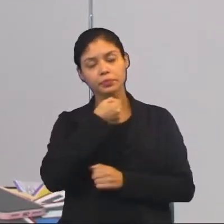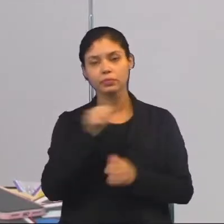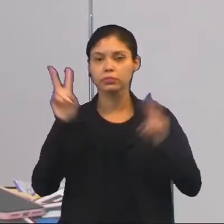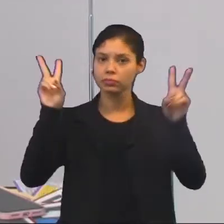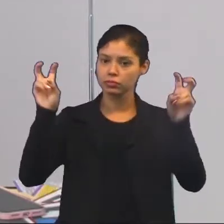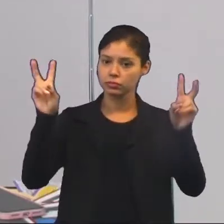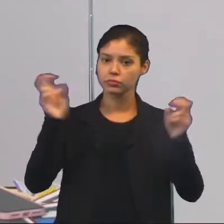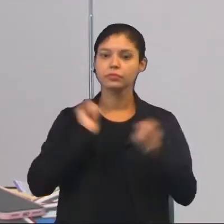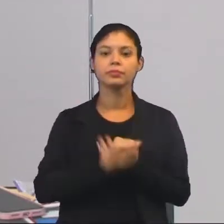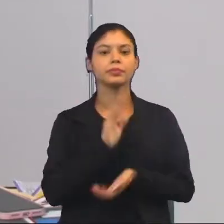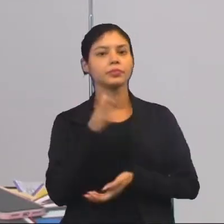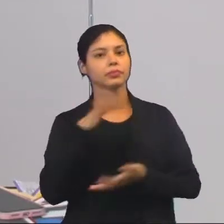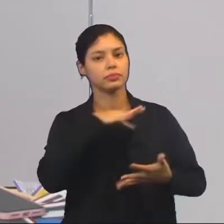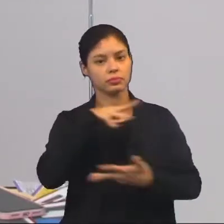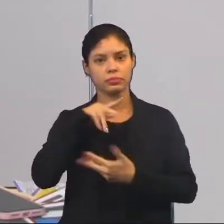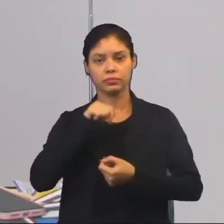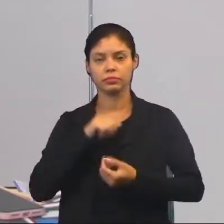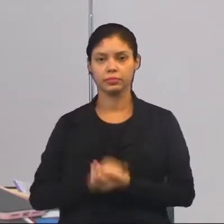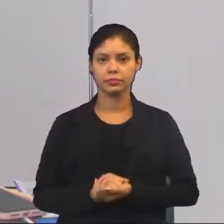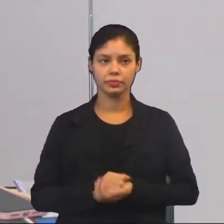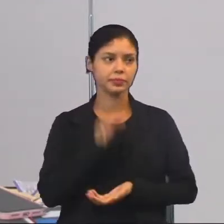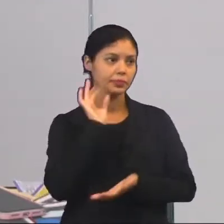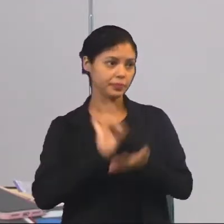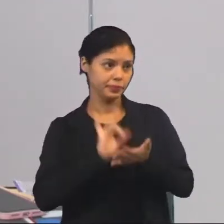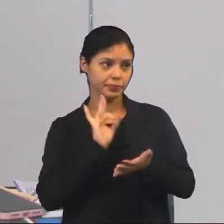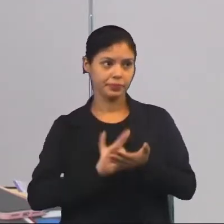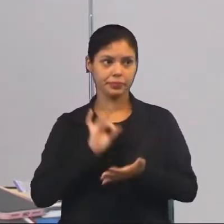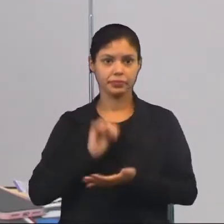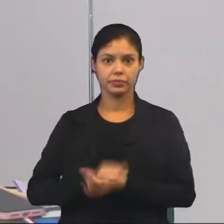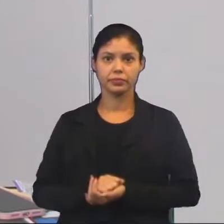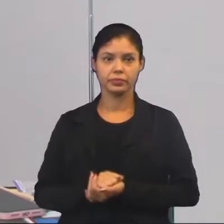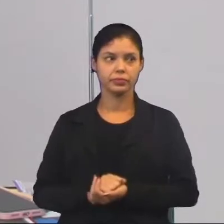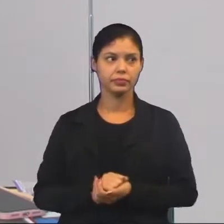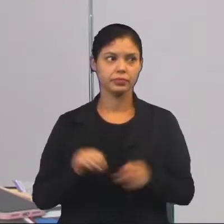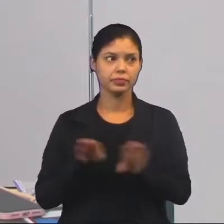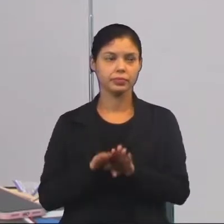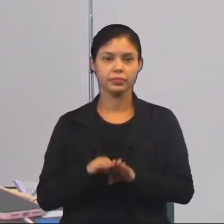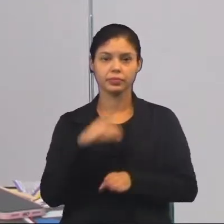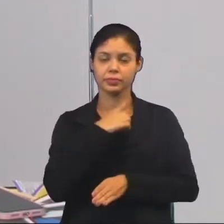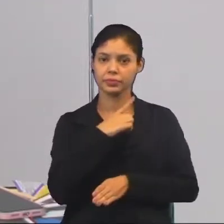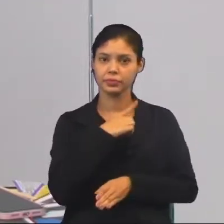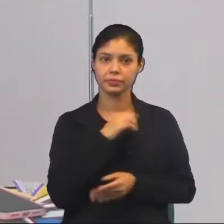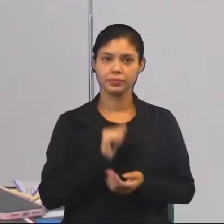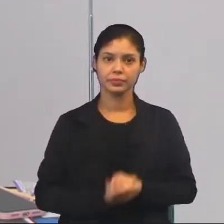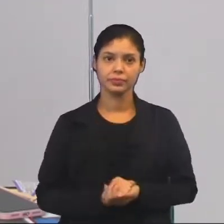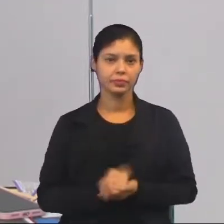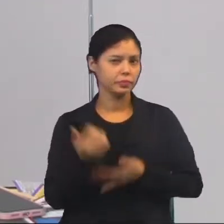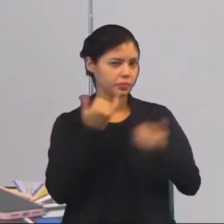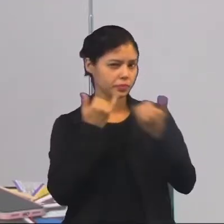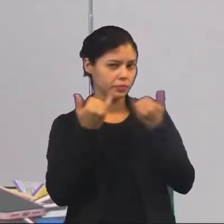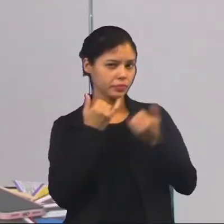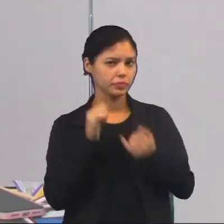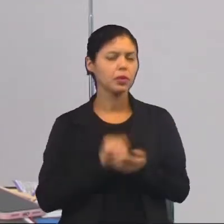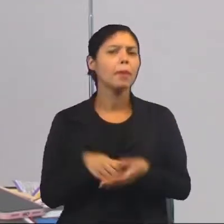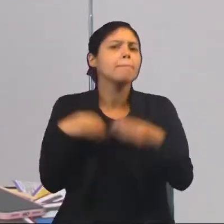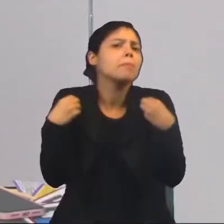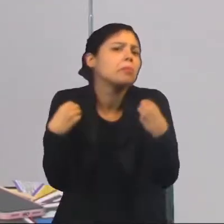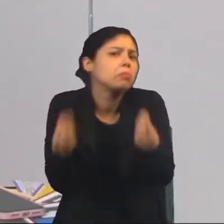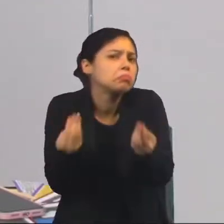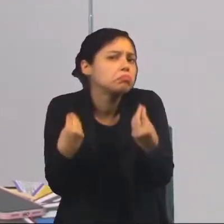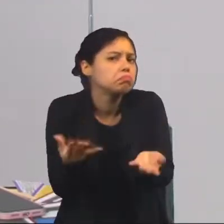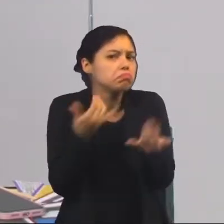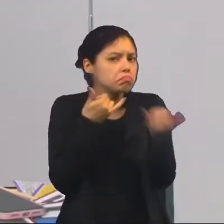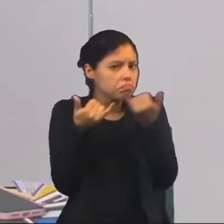está acontecendo no mundo, não é verdade? Quem já ouviu uma notícia? E para que